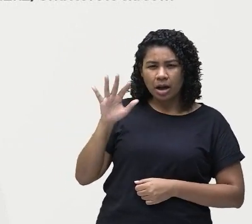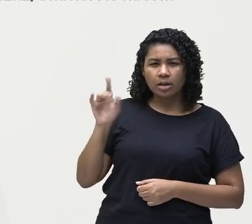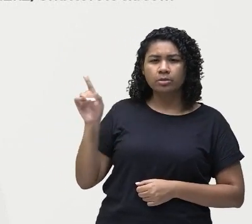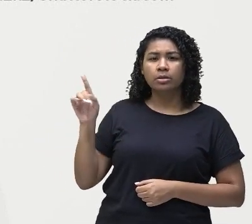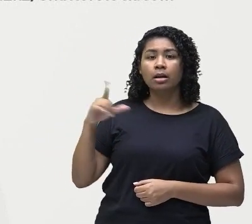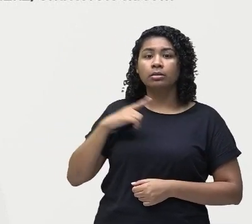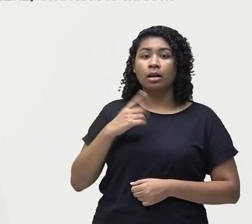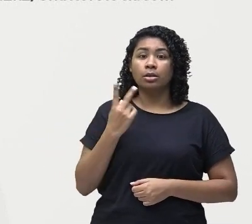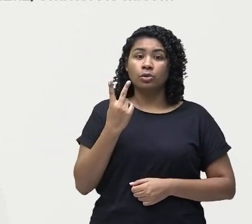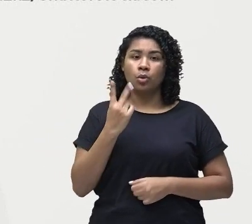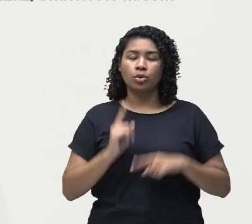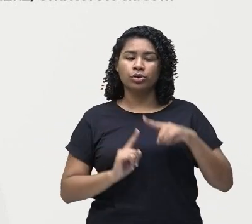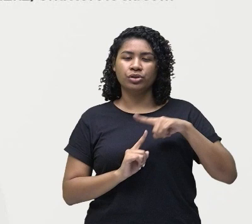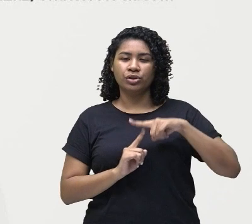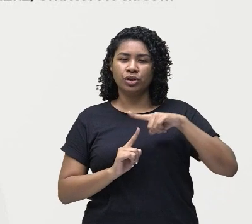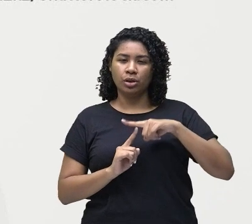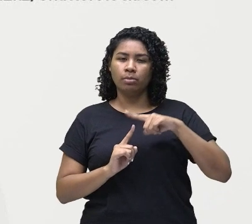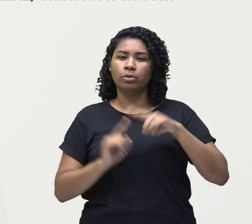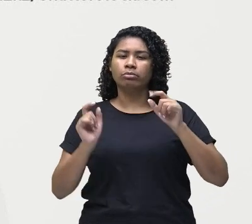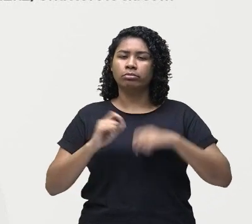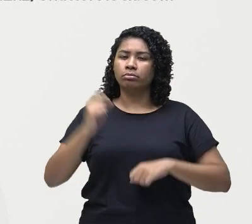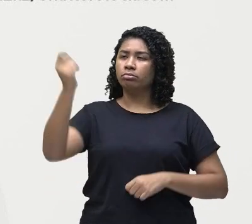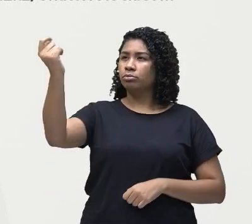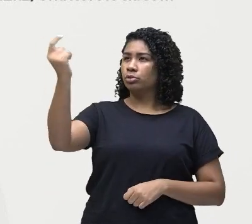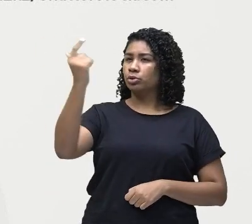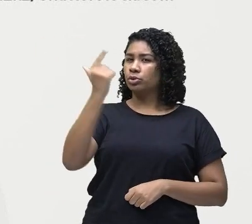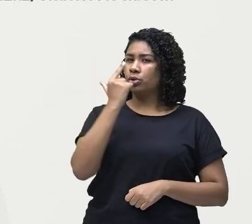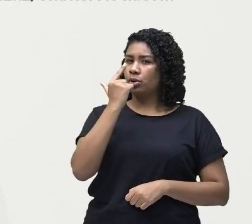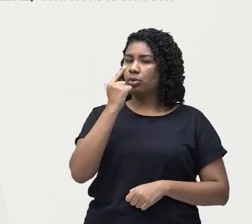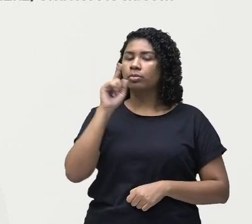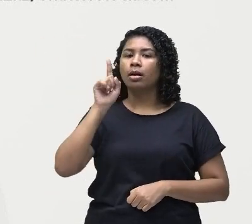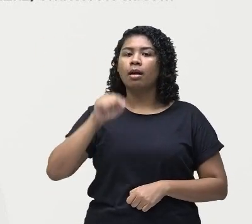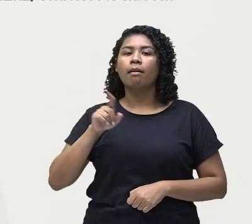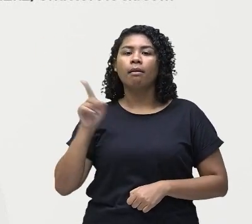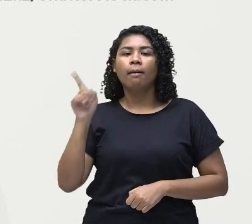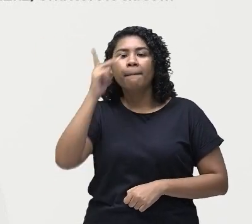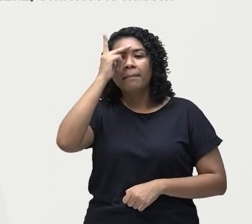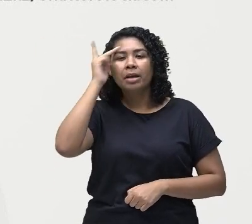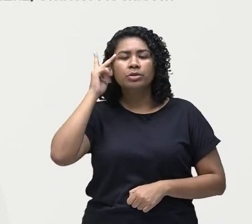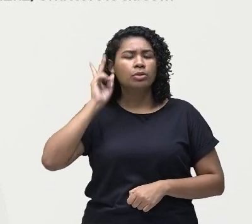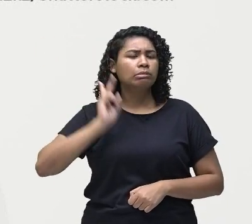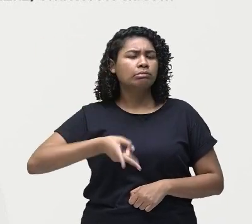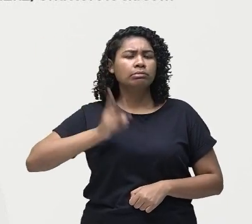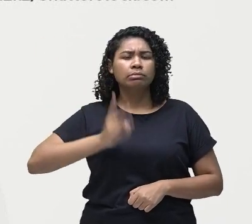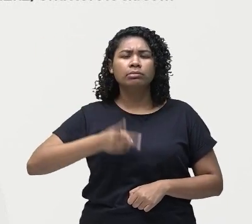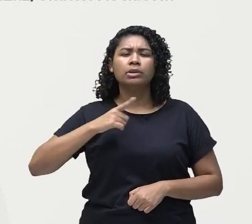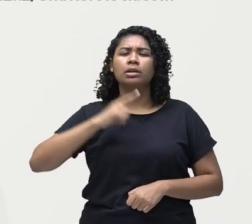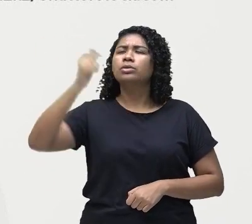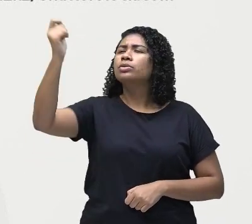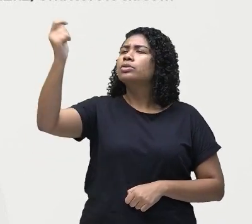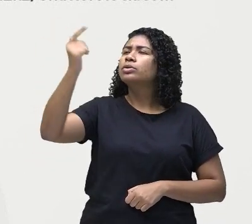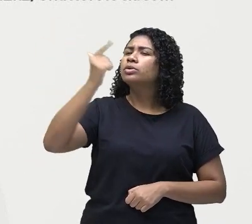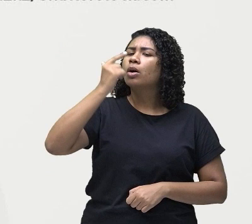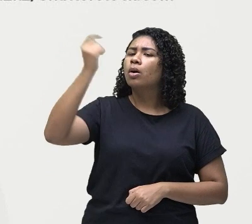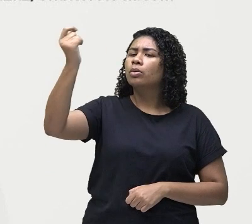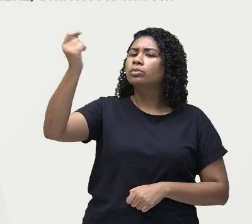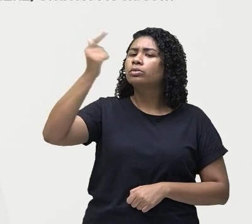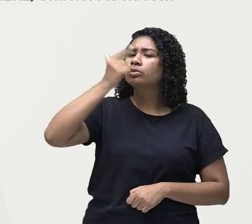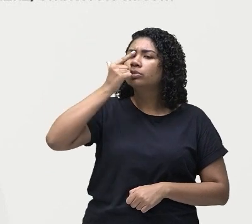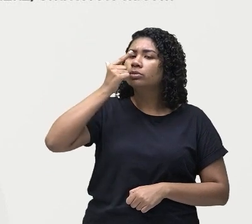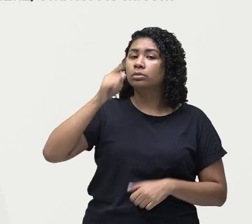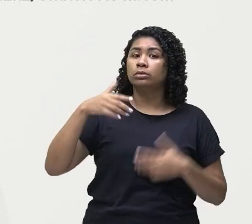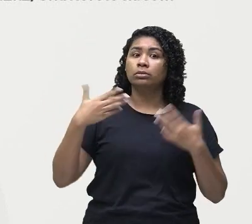raios ultravioletas atingindo a visão. Isso é para quem fica muito exposto ao sol, e sempre que você